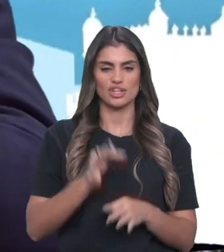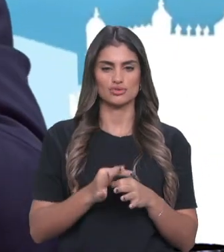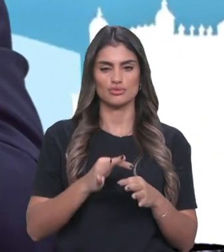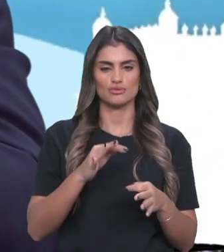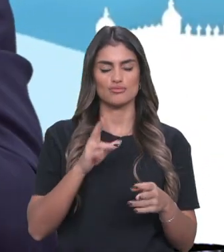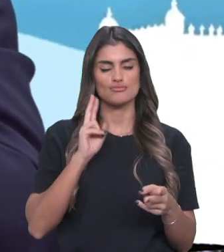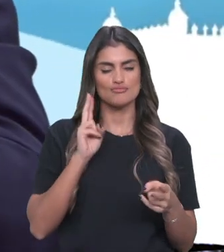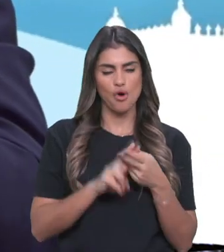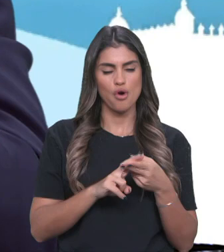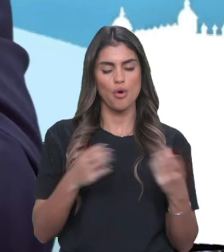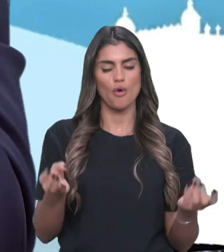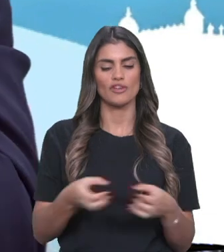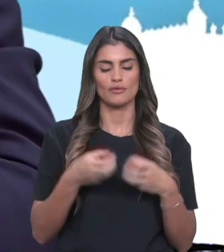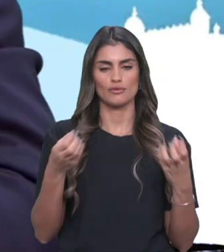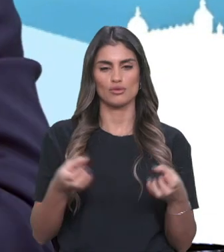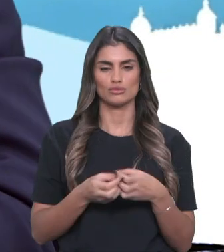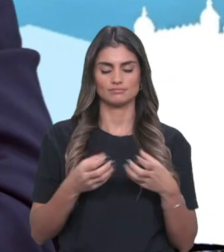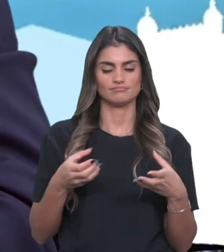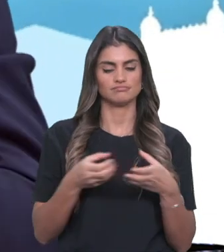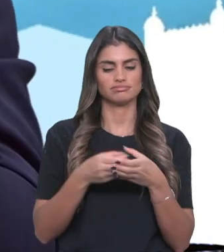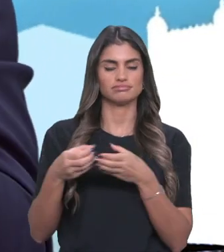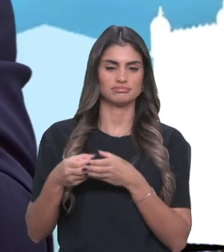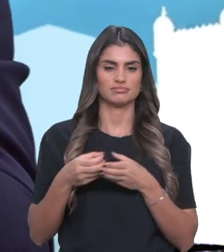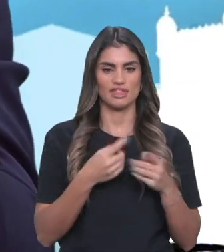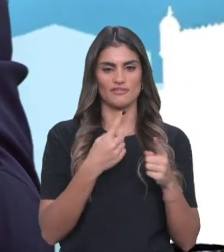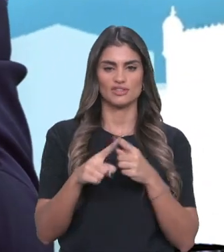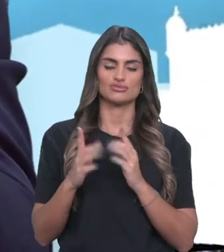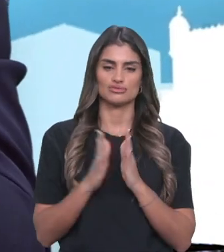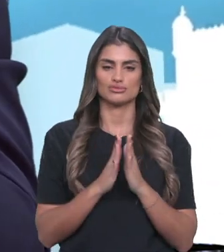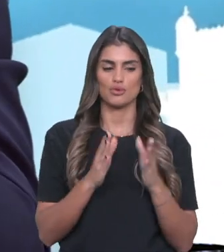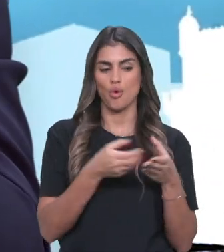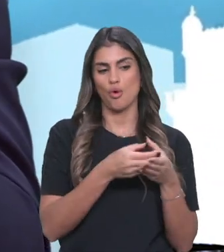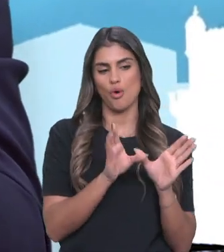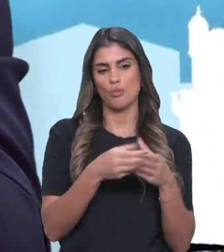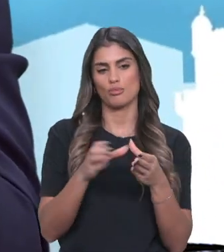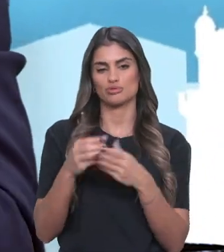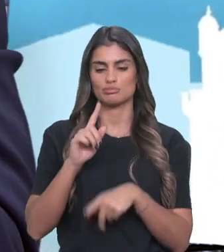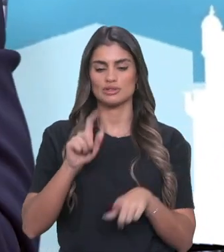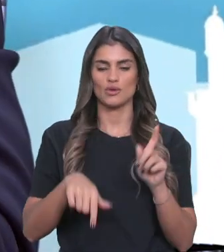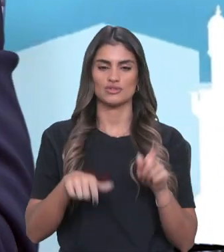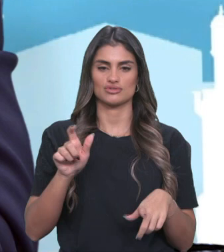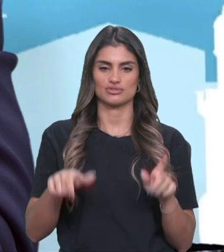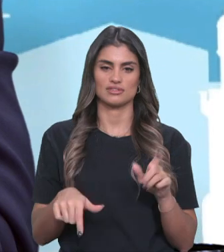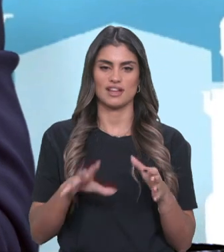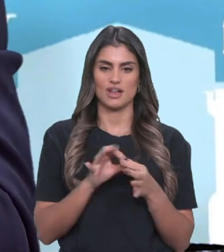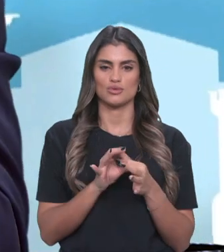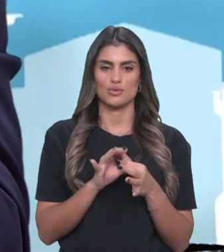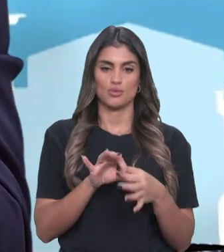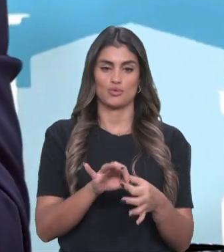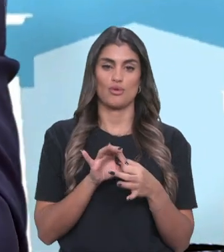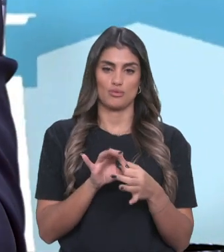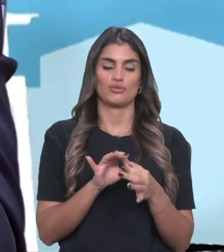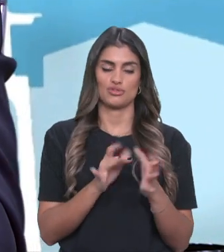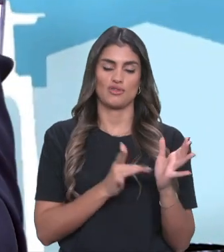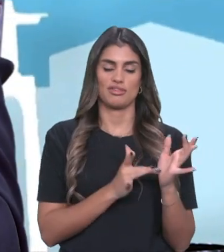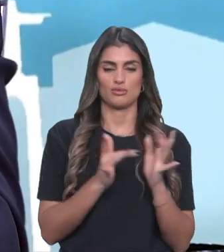encontro, de convívio, no congregar de várias dioceses, movimentos, grupos e pessoas em torno da Eucaristia. E também onde